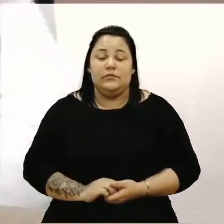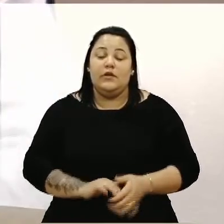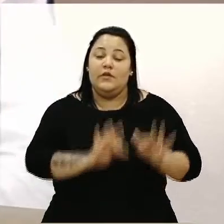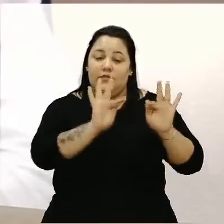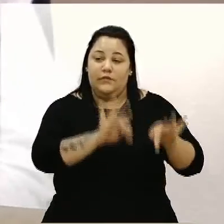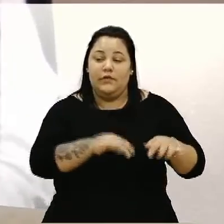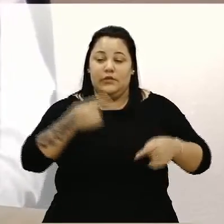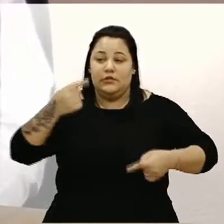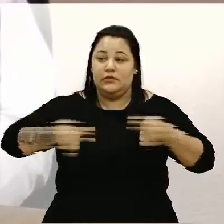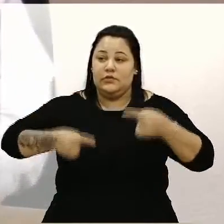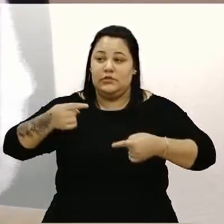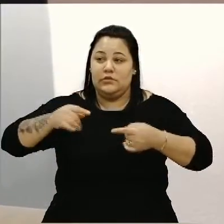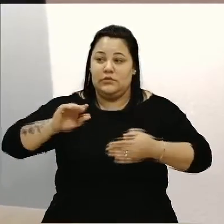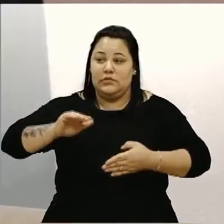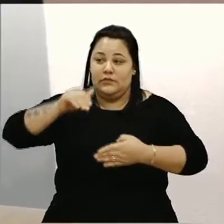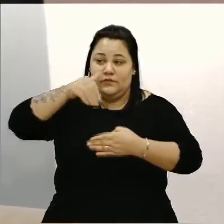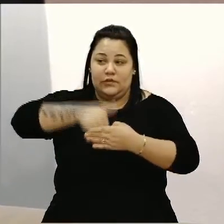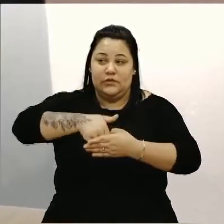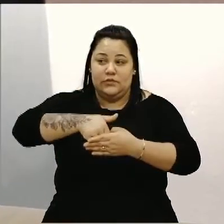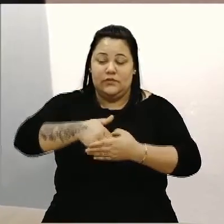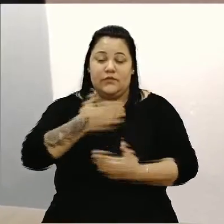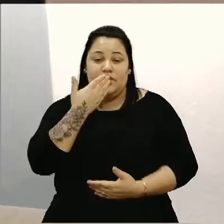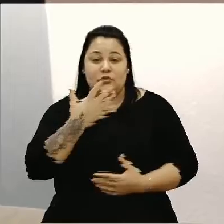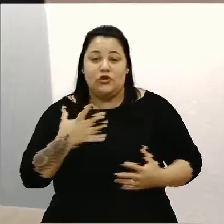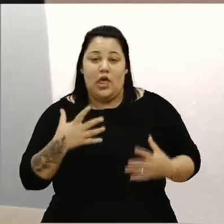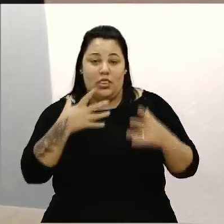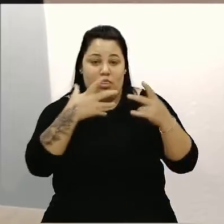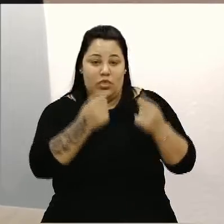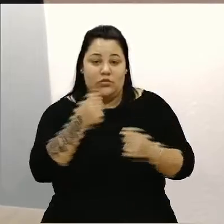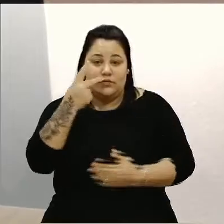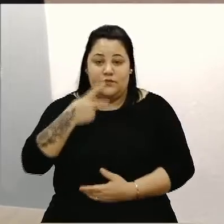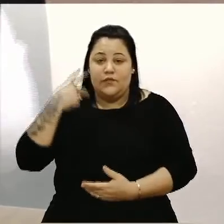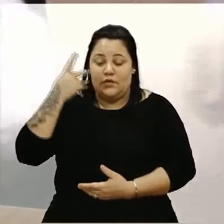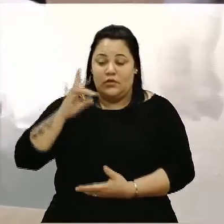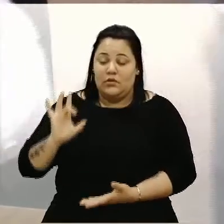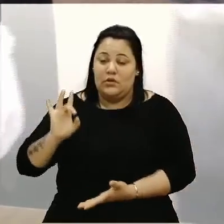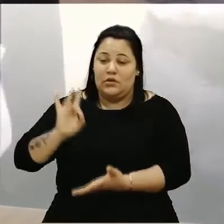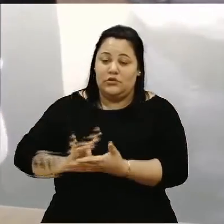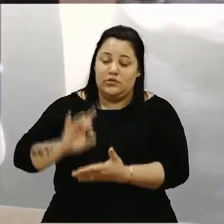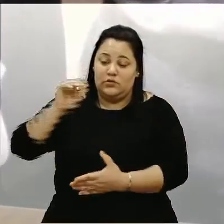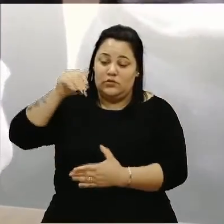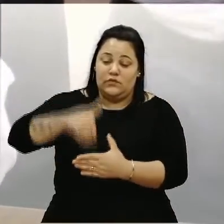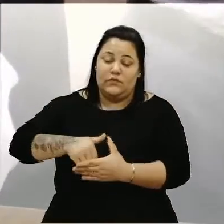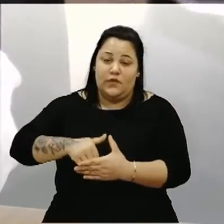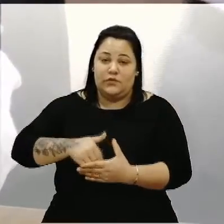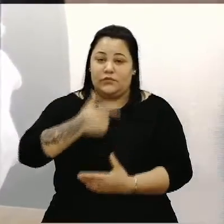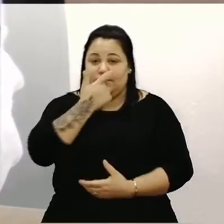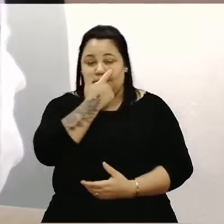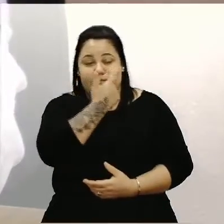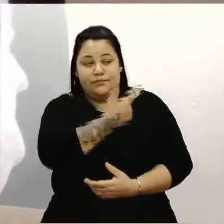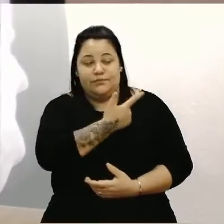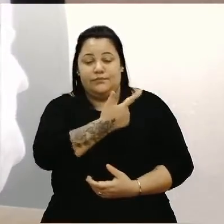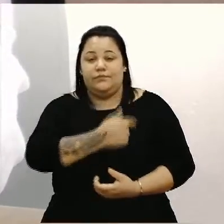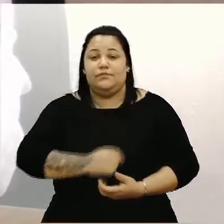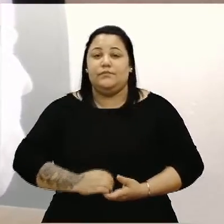Encerrada a discussão, em votação. Solicito às vereadoras e vereadores que registrem os seus votos.